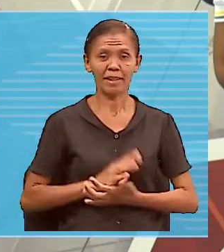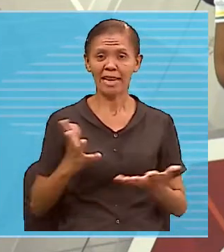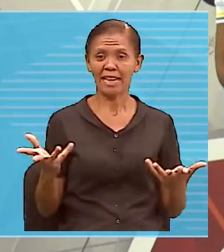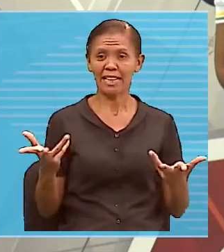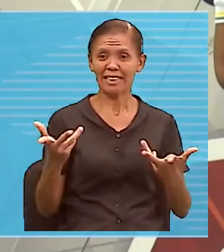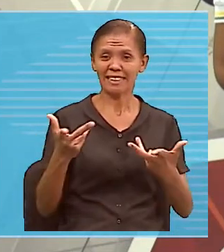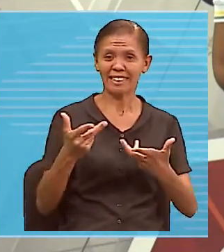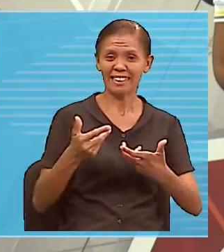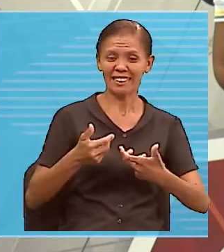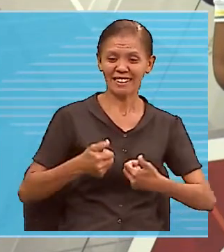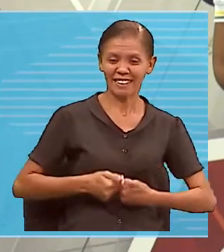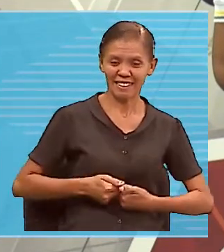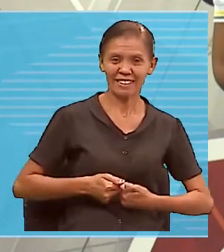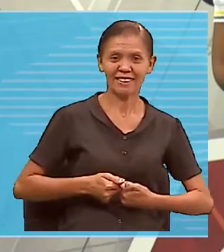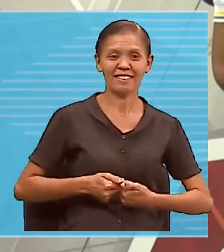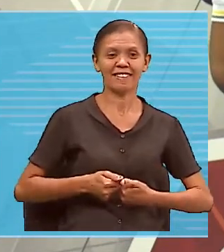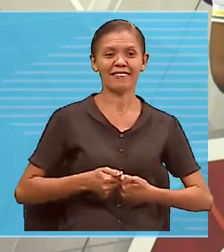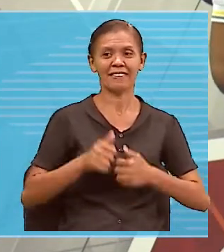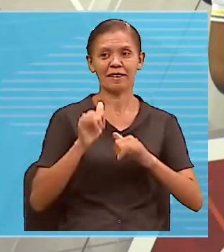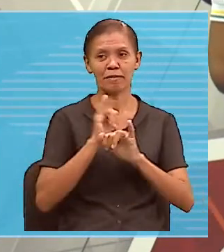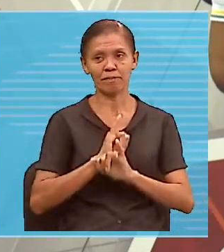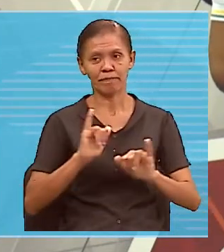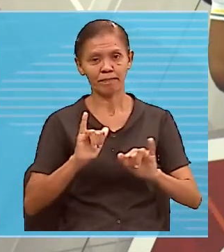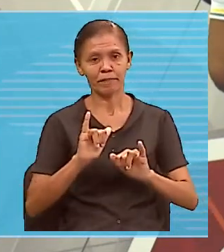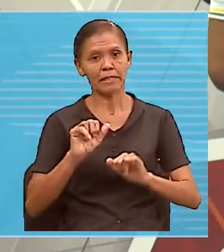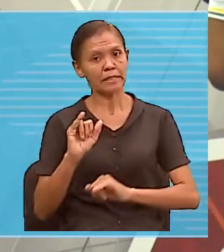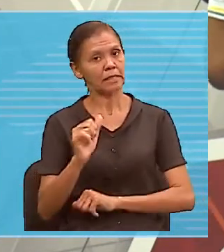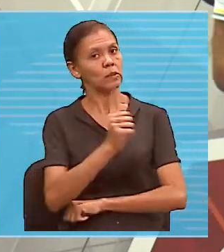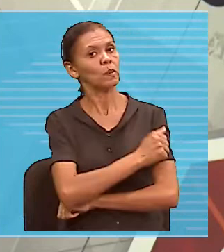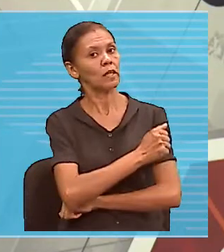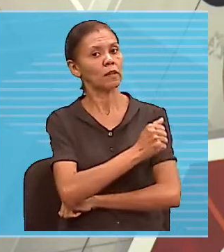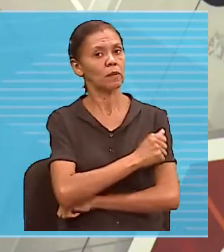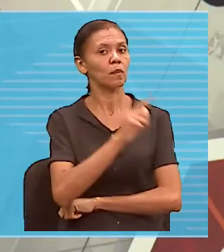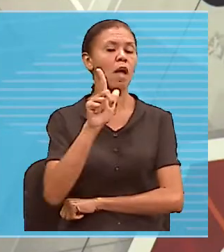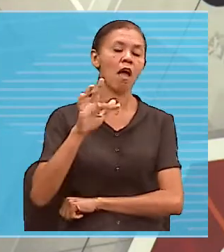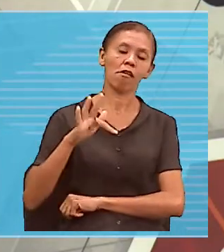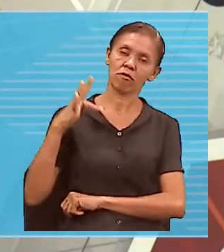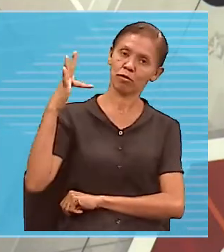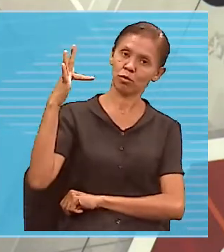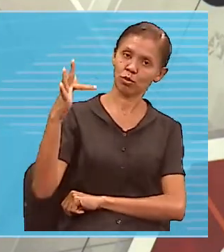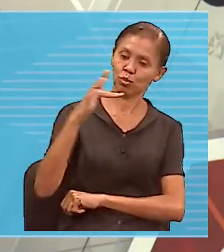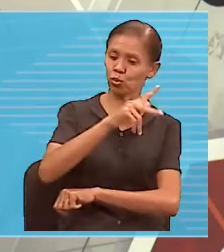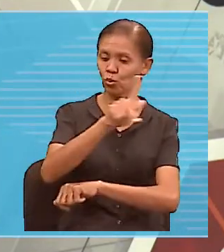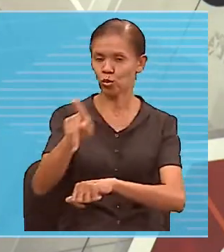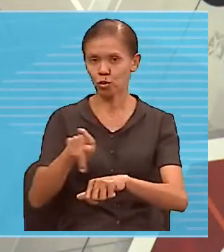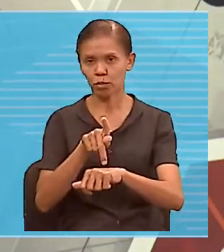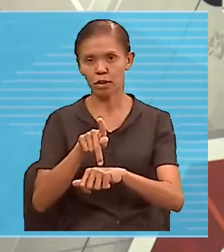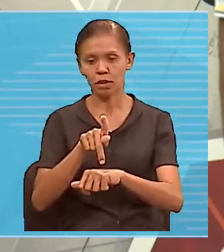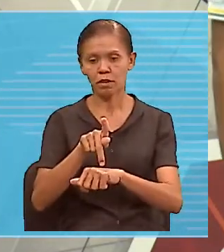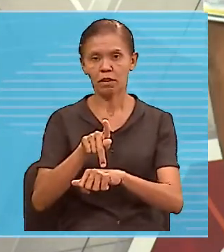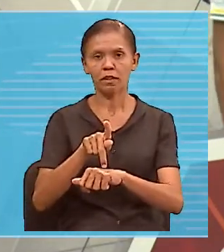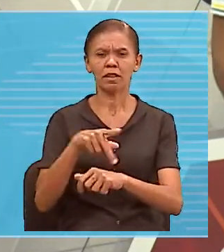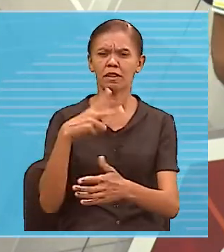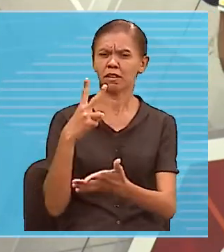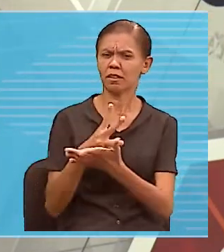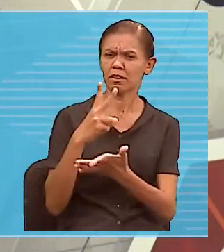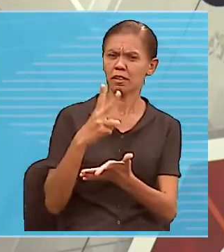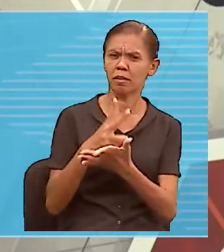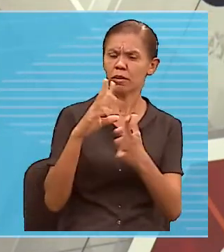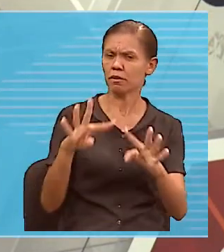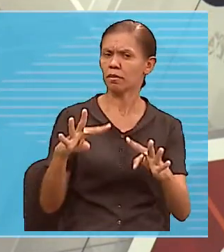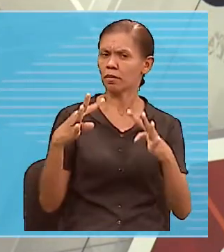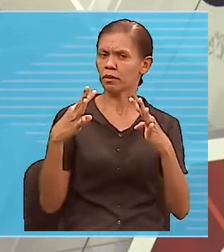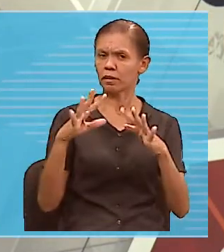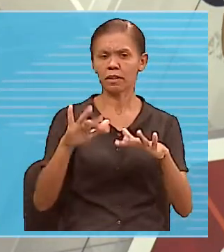Excelente seu depoimento, porque realmente se o estudante é o futuro, né, do país, como a gente tanto ouve, então vamos ouvir